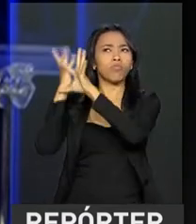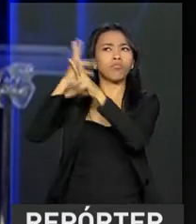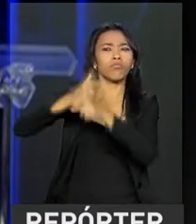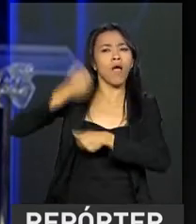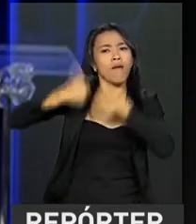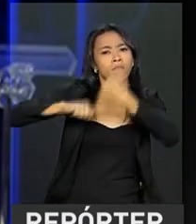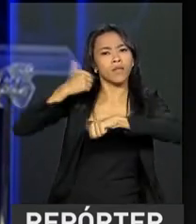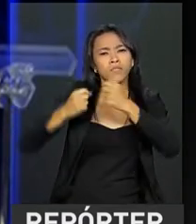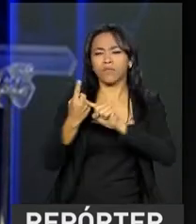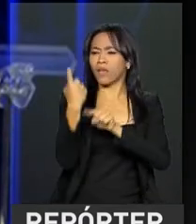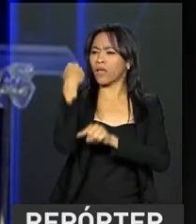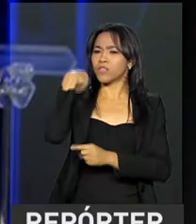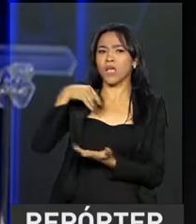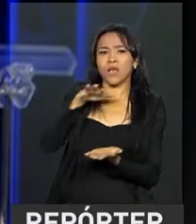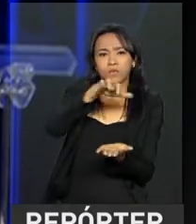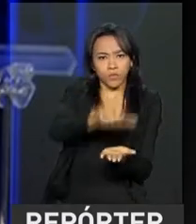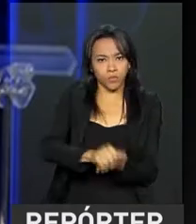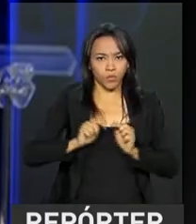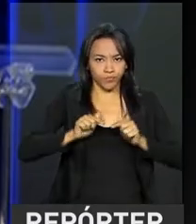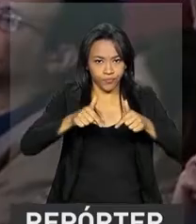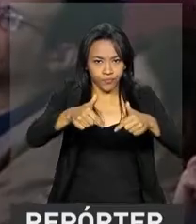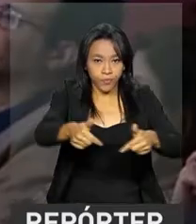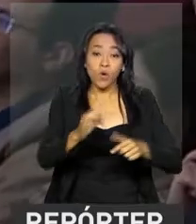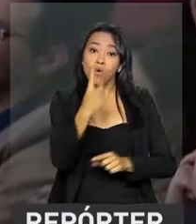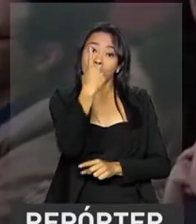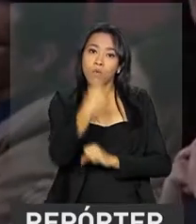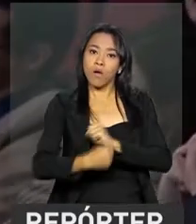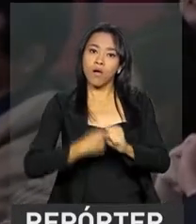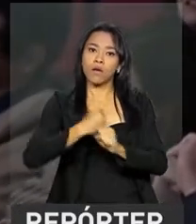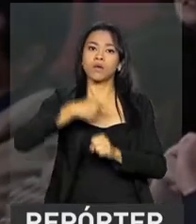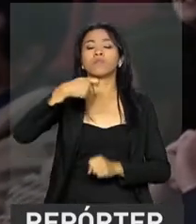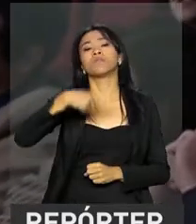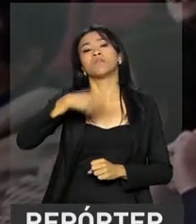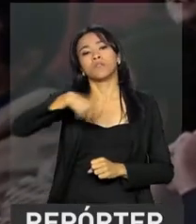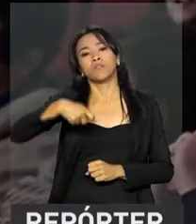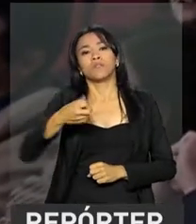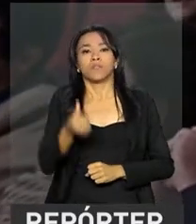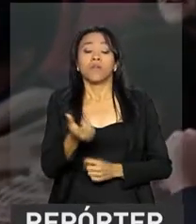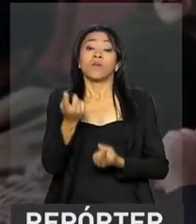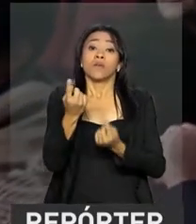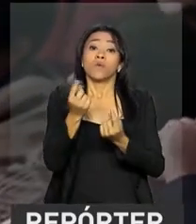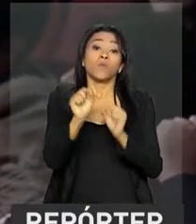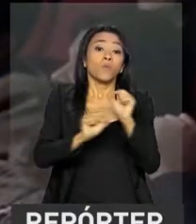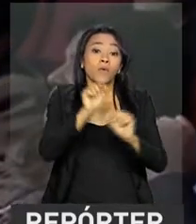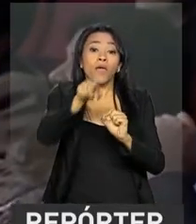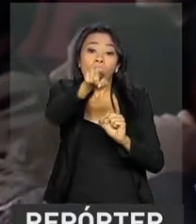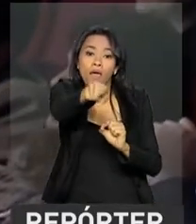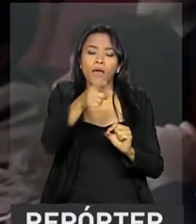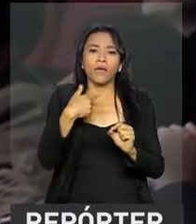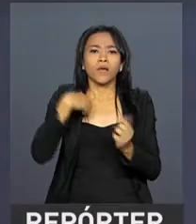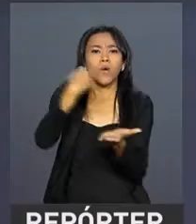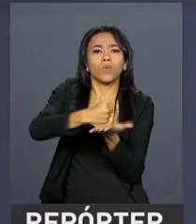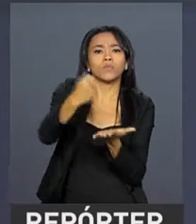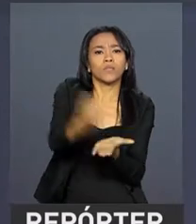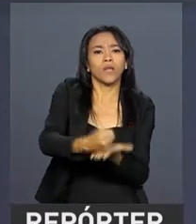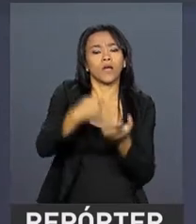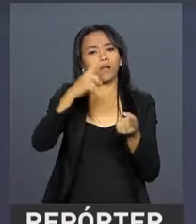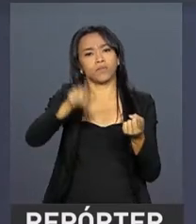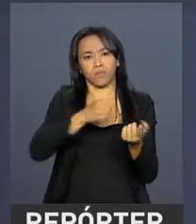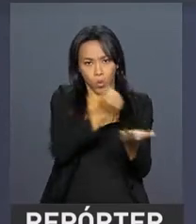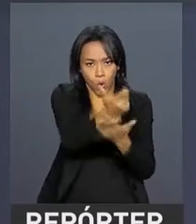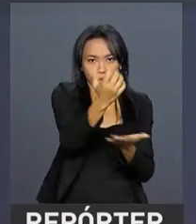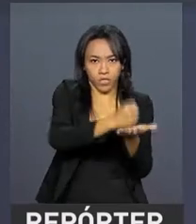desde que assumiu a pasta há um ano e três meses entre as principais iniciativas estão a renegociação de contratos de compra de